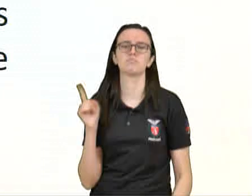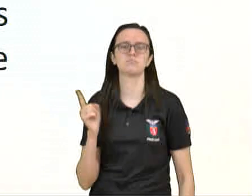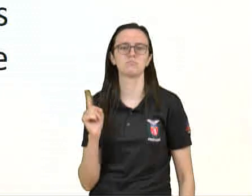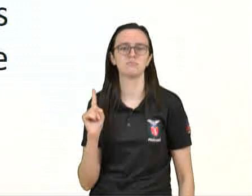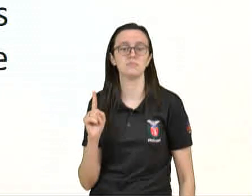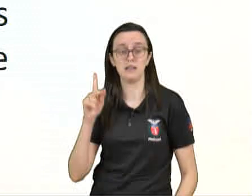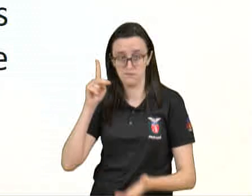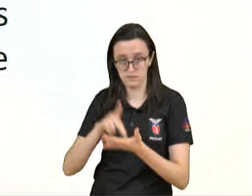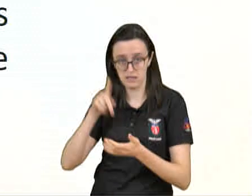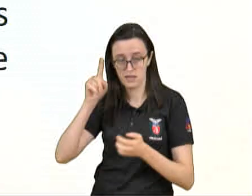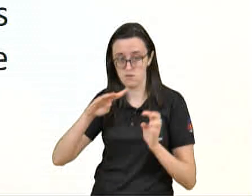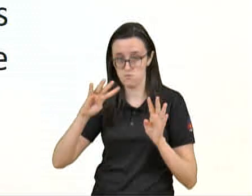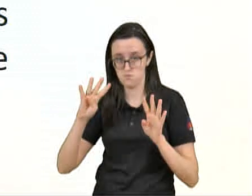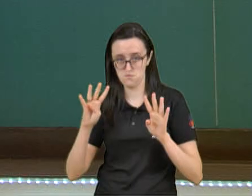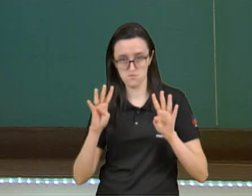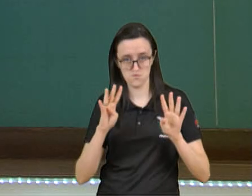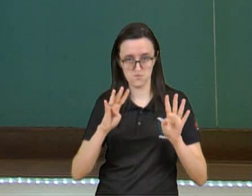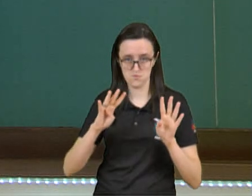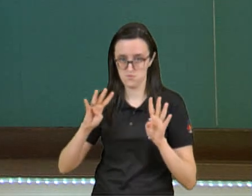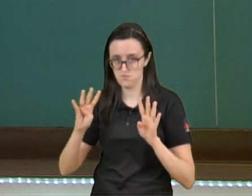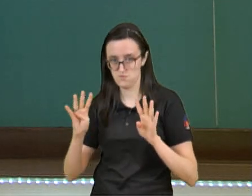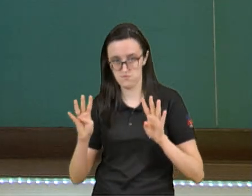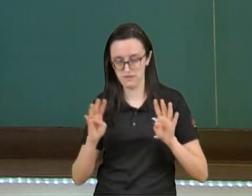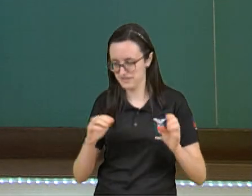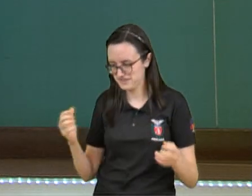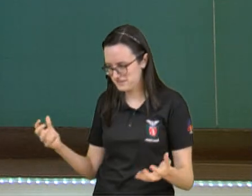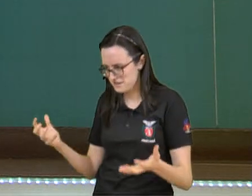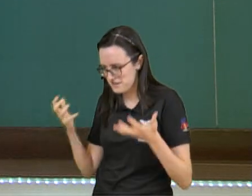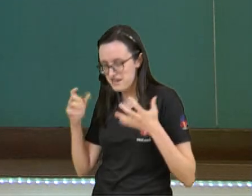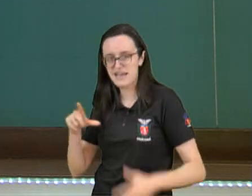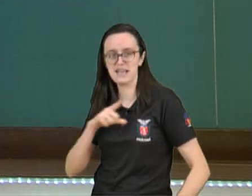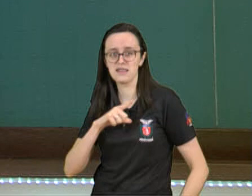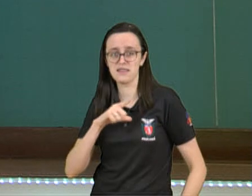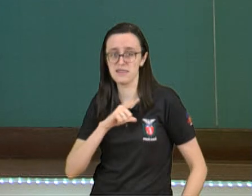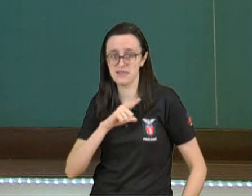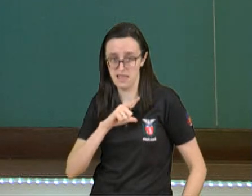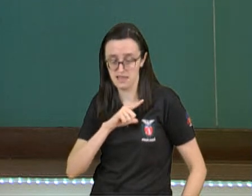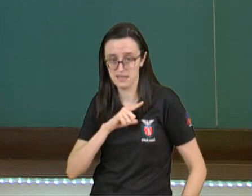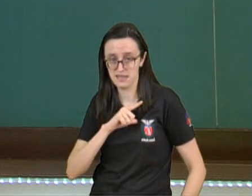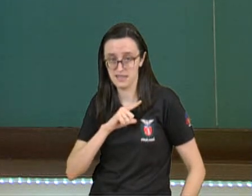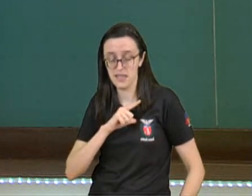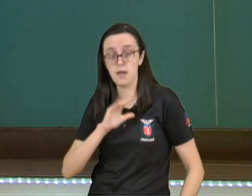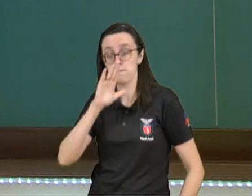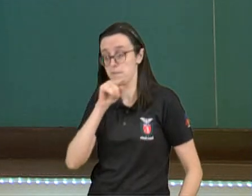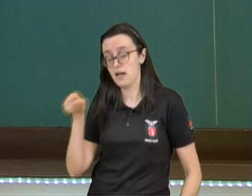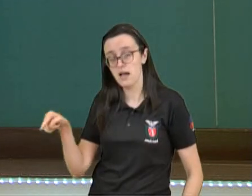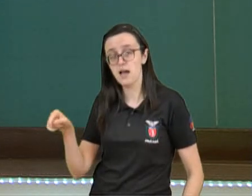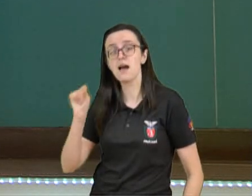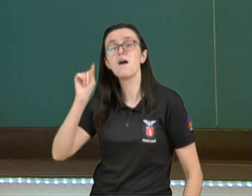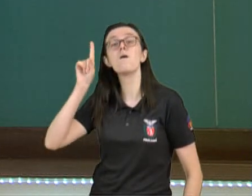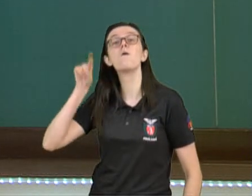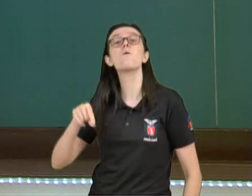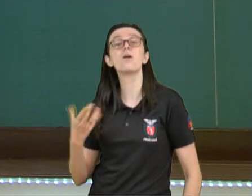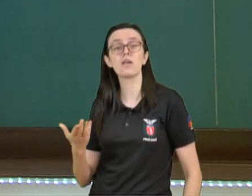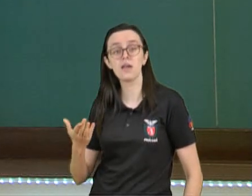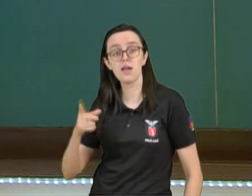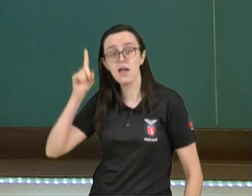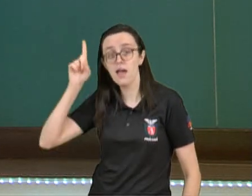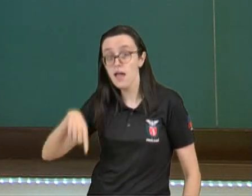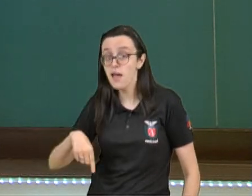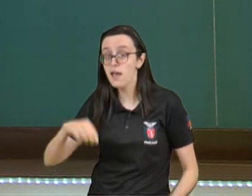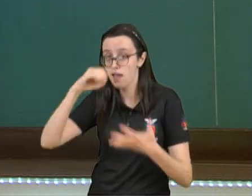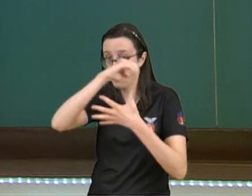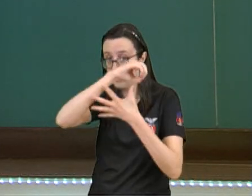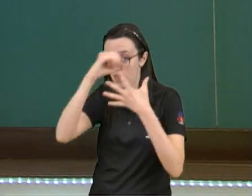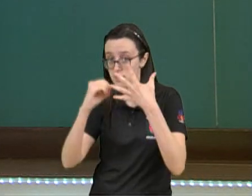são algas bioluminescentes. Então percebam que esse fenômeno está associado ao reino, o